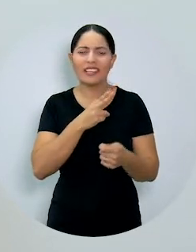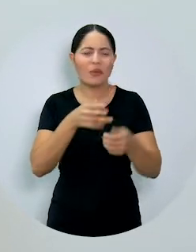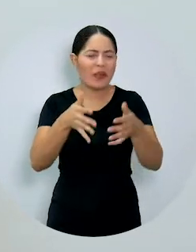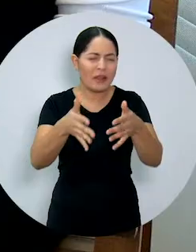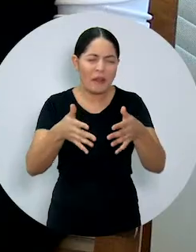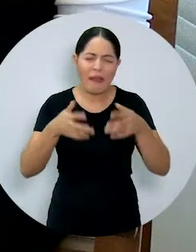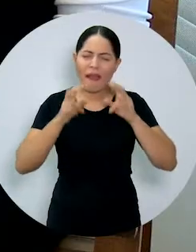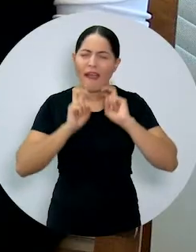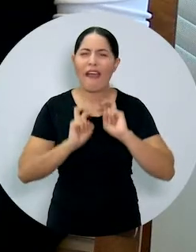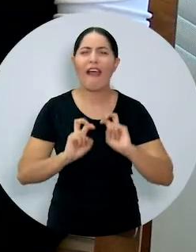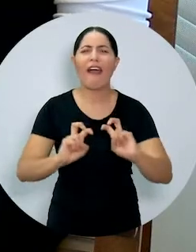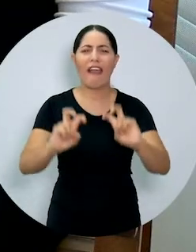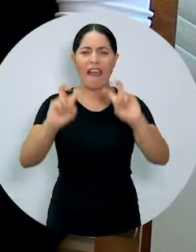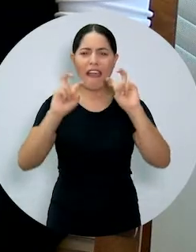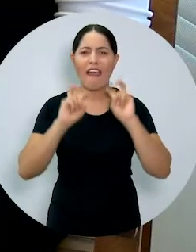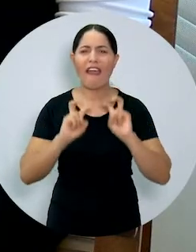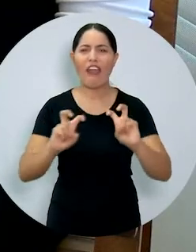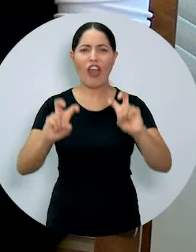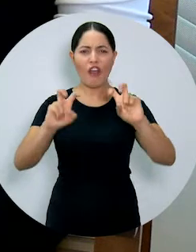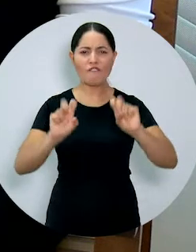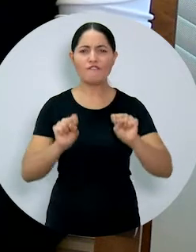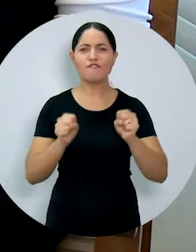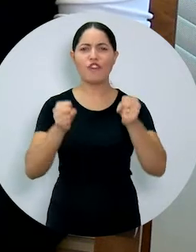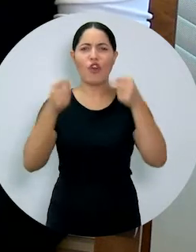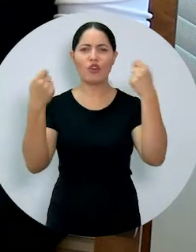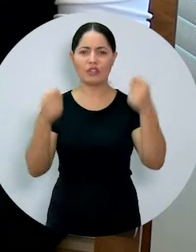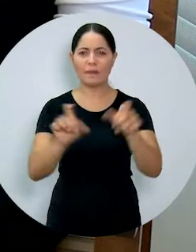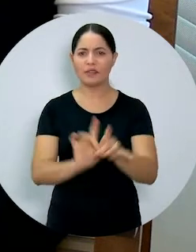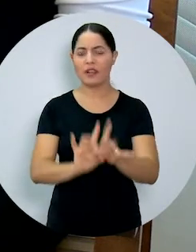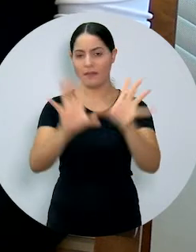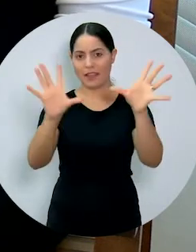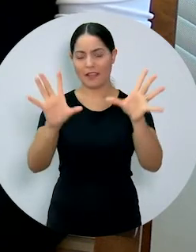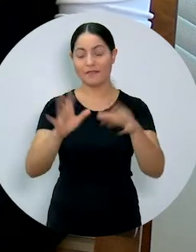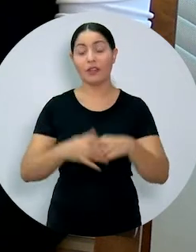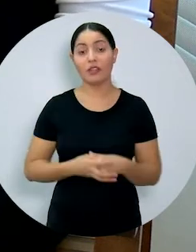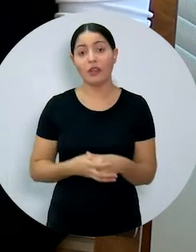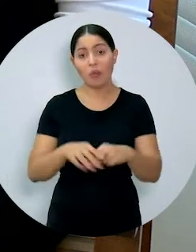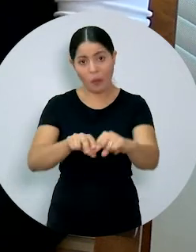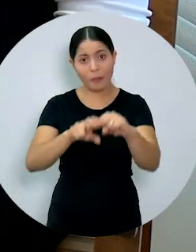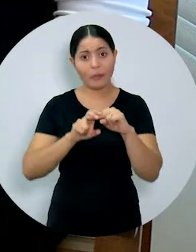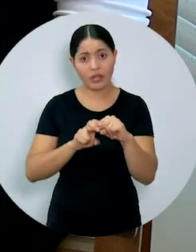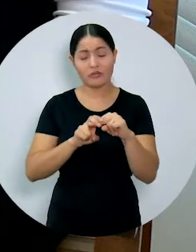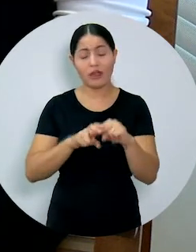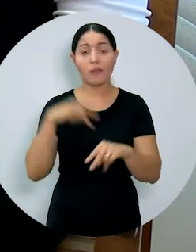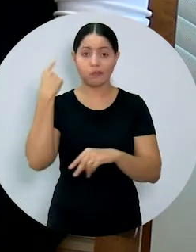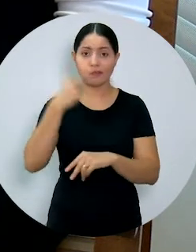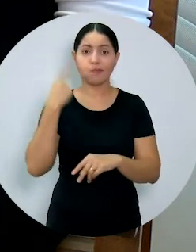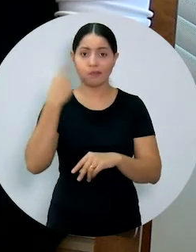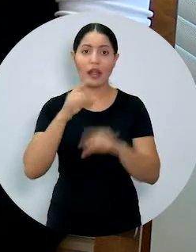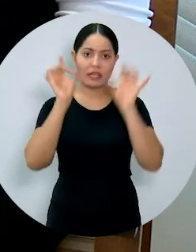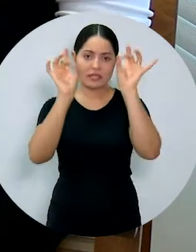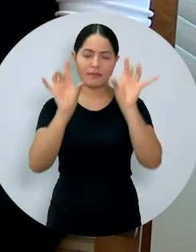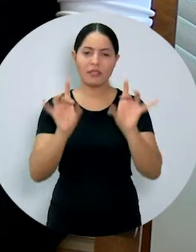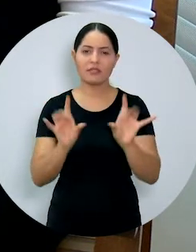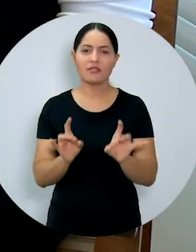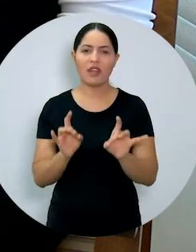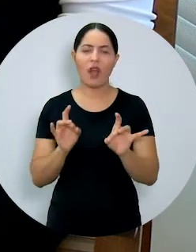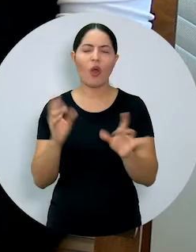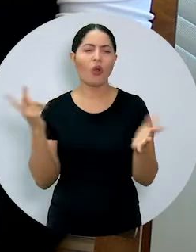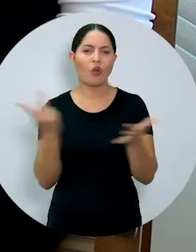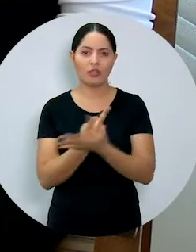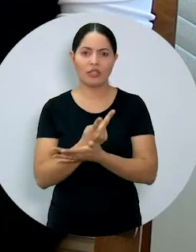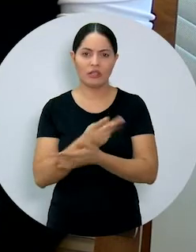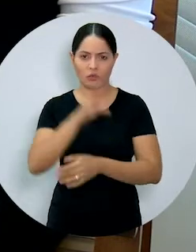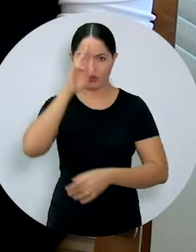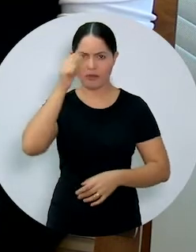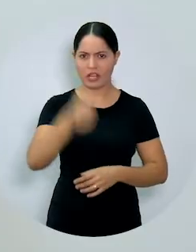mais força, com mais conhecimento de causa em favor da liberdade. E foi isso que os advogados fizeram, especialmente durante a